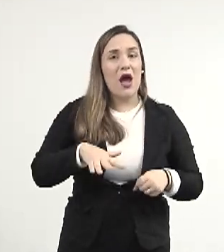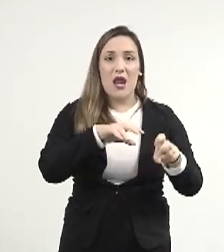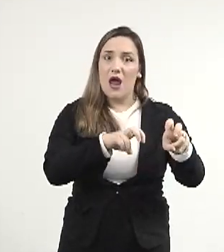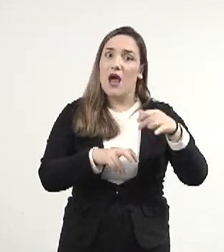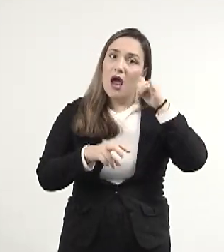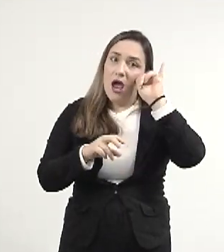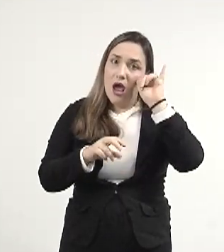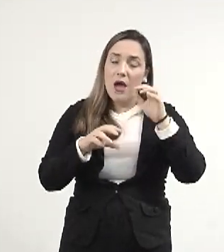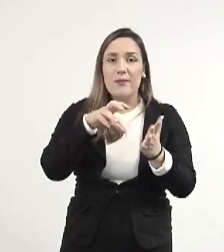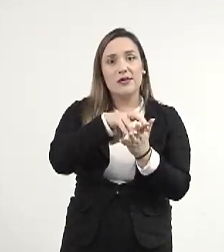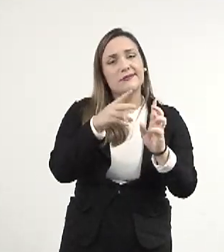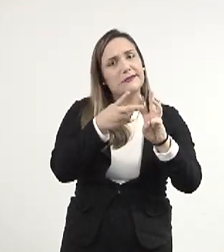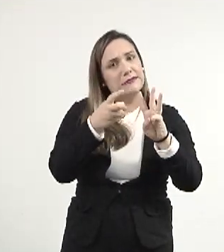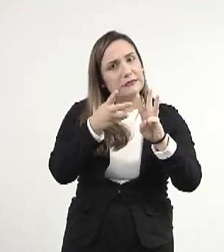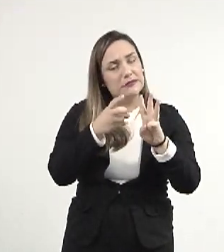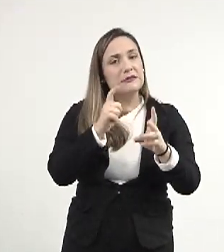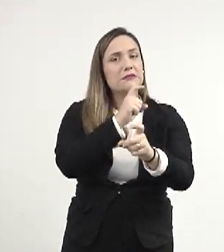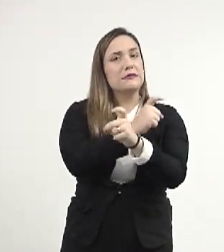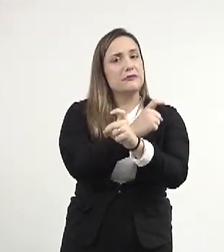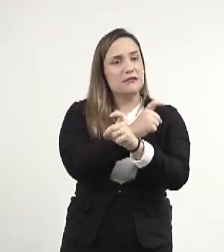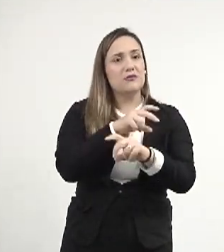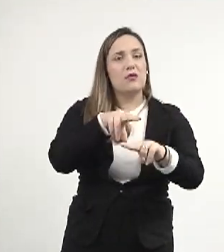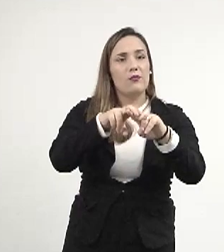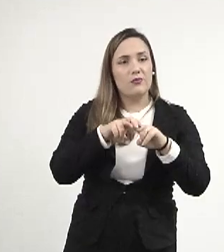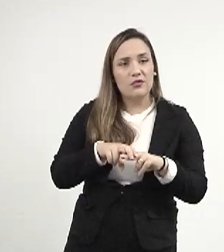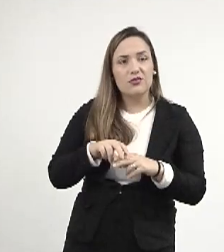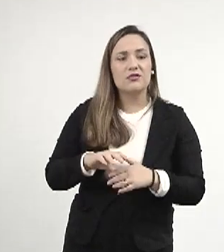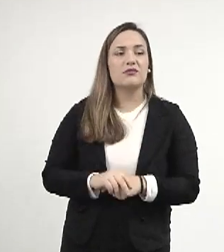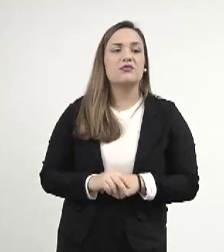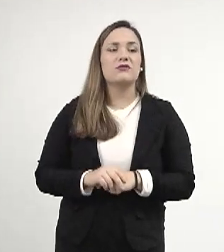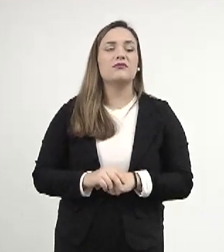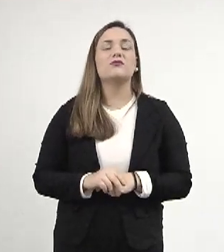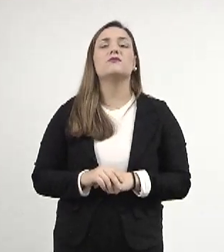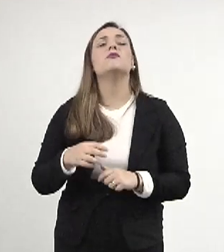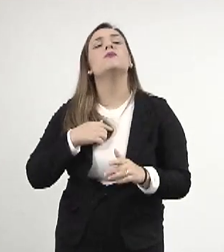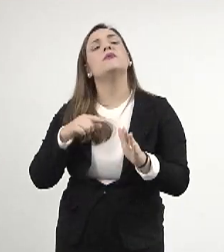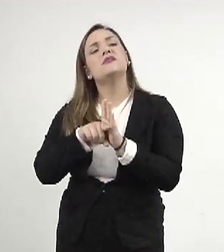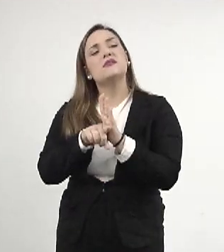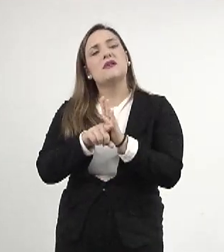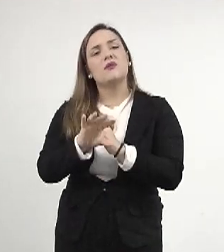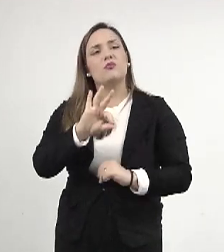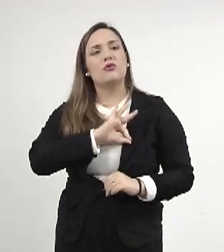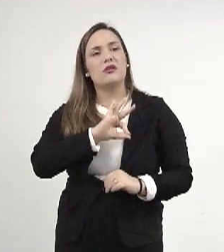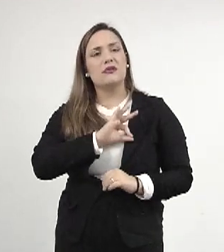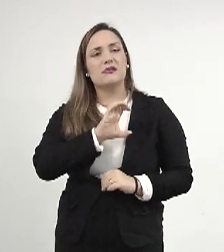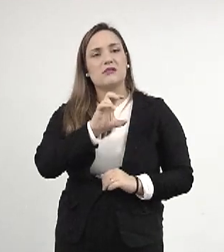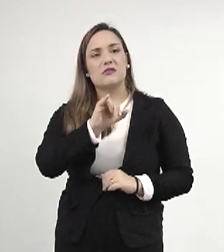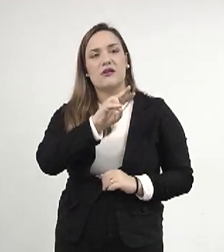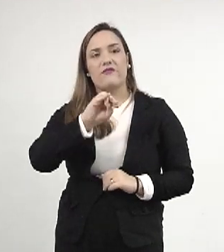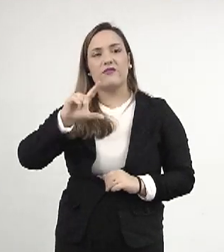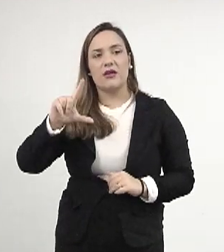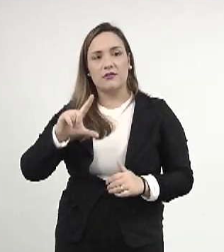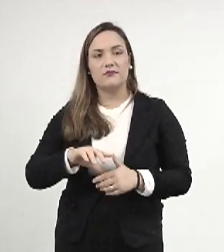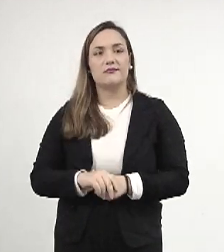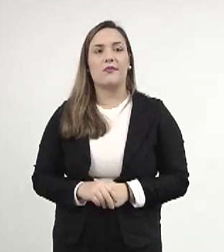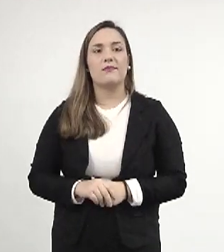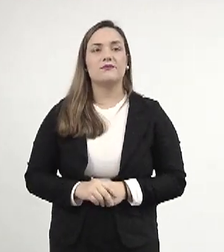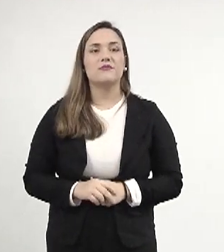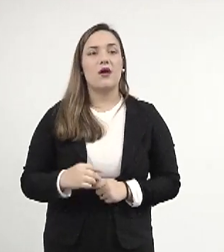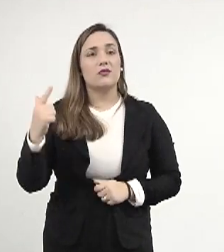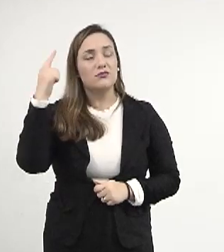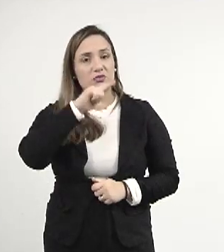aí, em contato com a Polícia Civil, com fontes, nós descobrimos que para poder amenizar essa